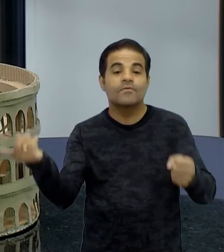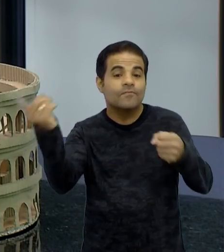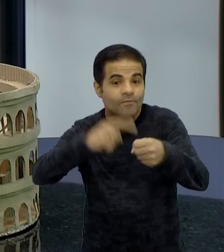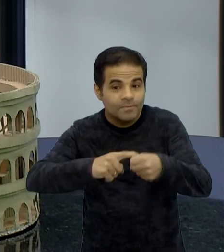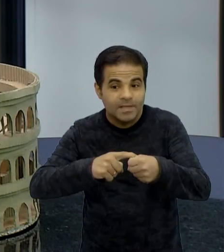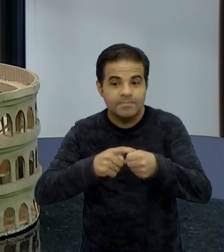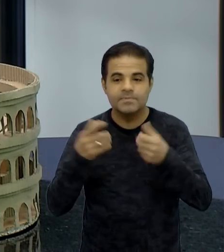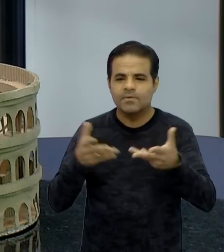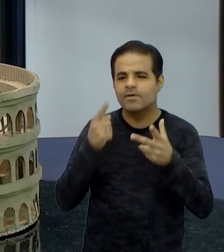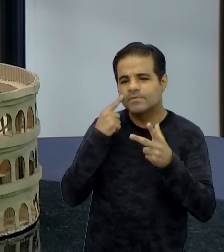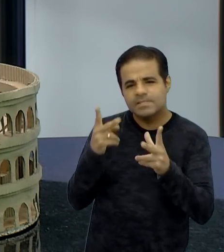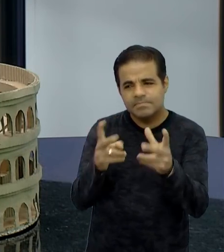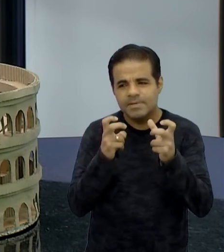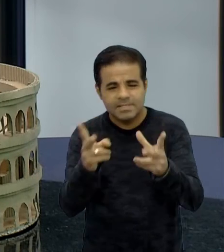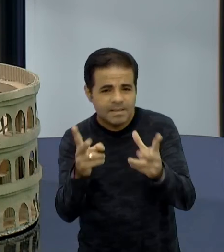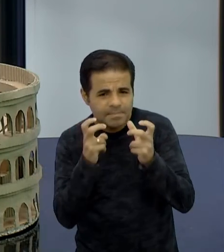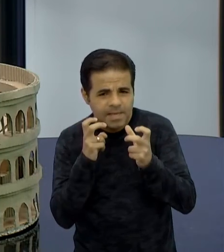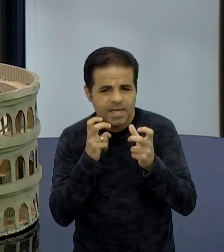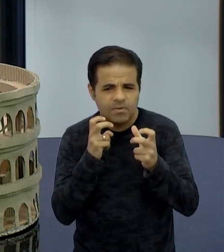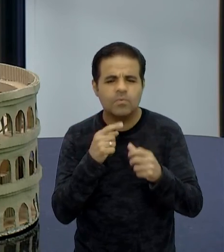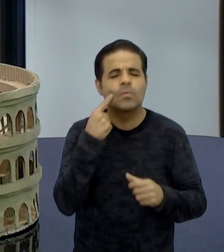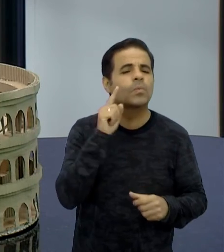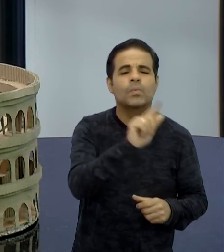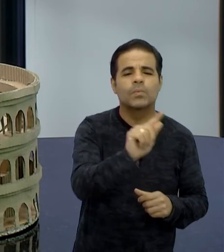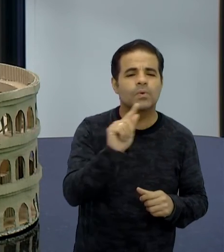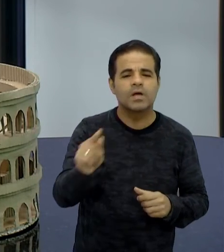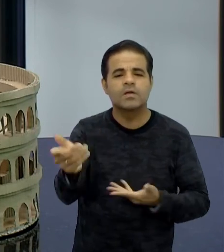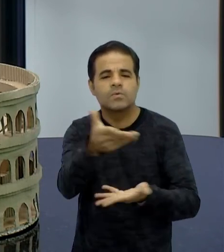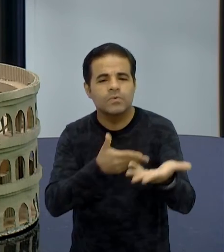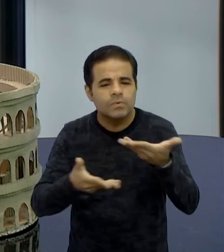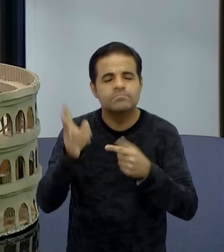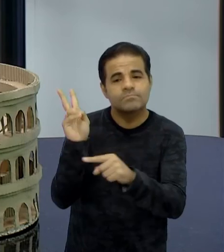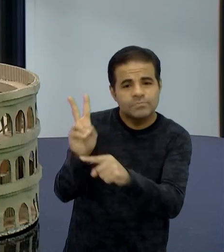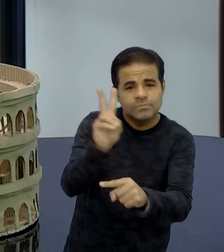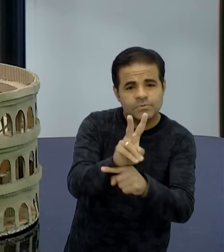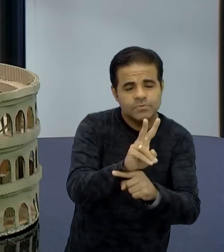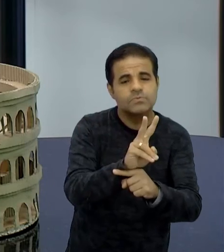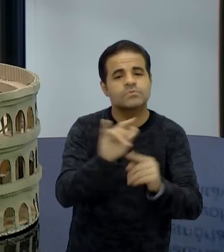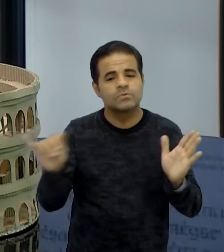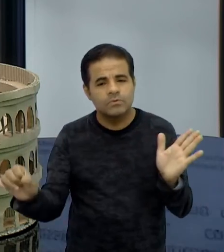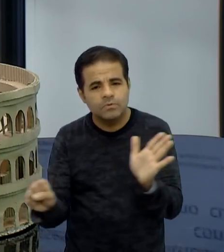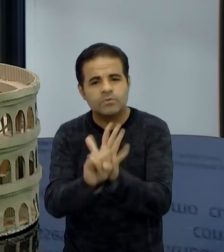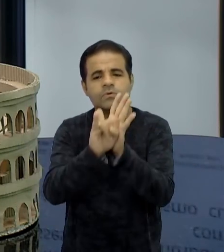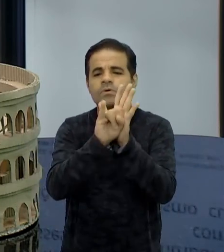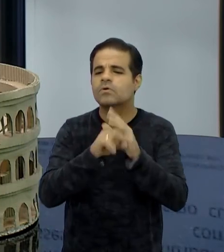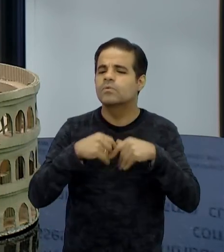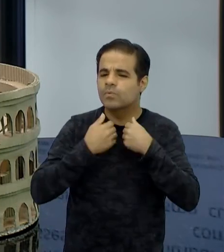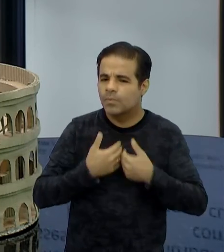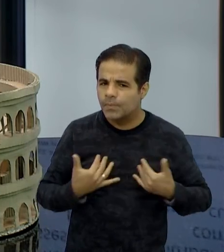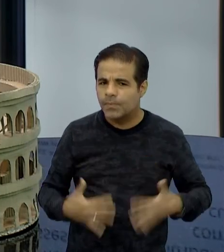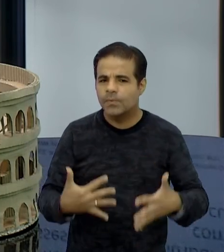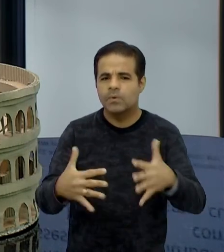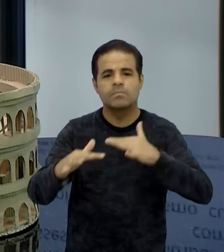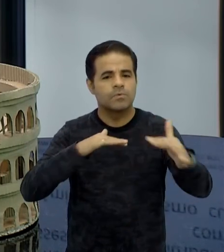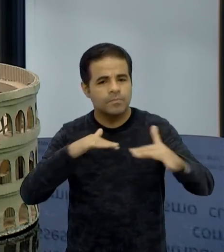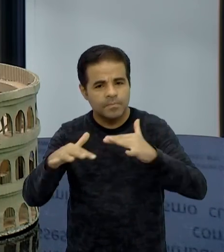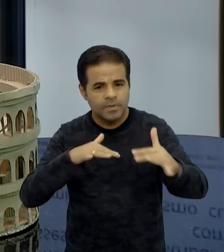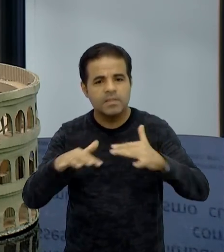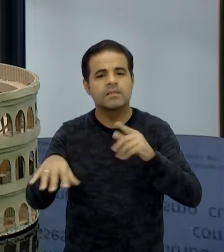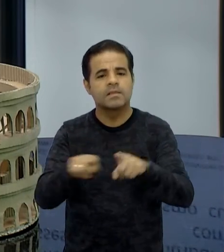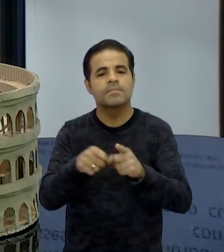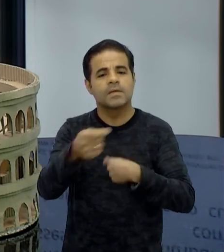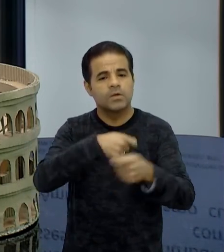Voltamos. Então vocês perceberam que o resguardo desses patrimônios, eles movimentam